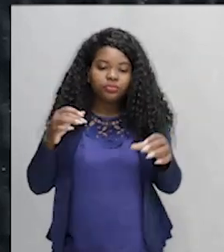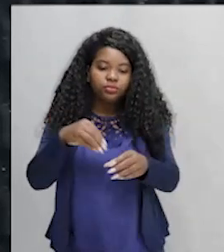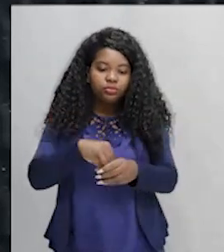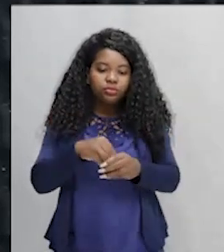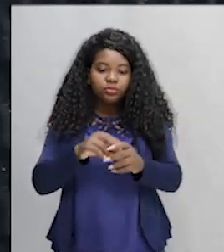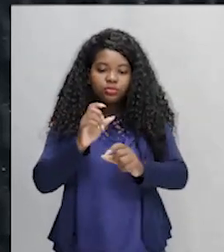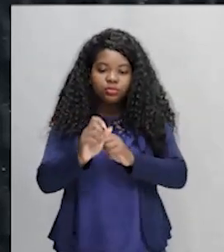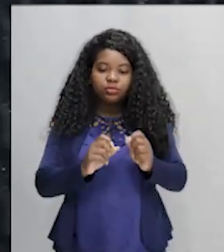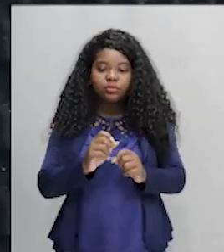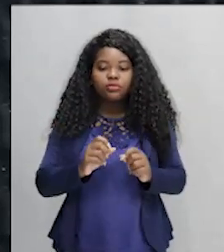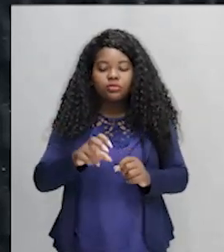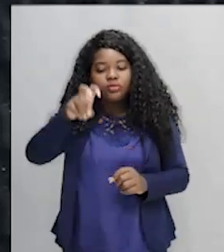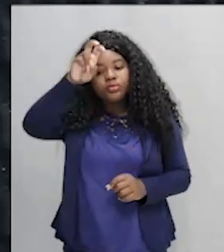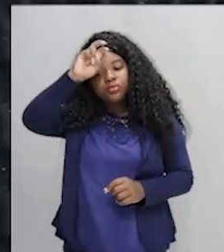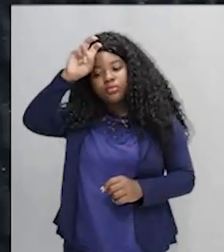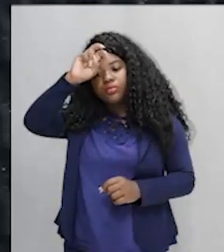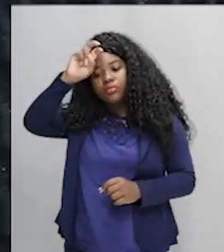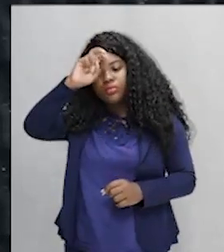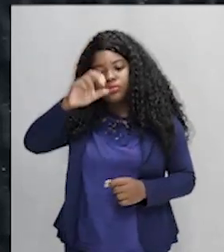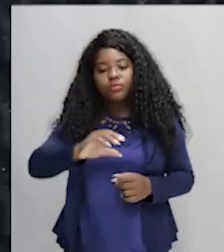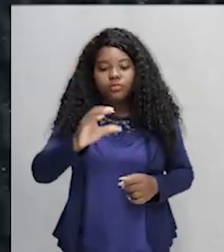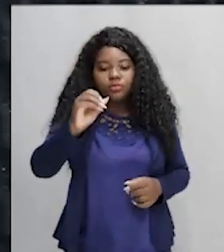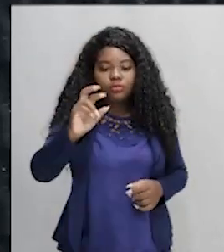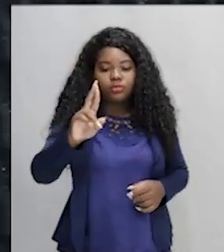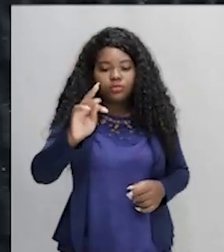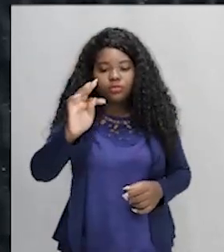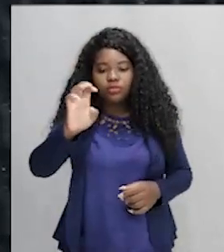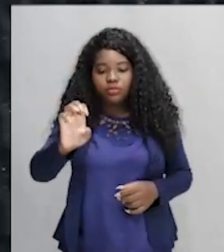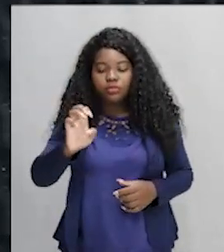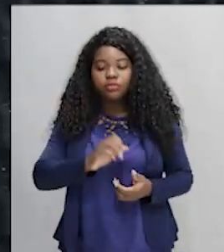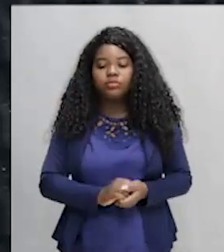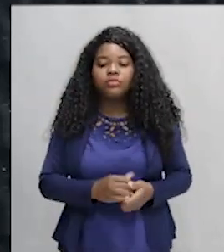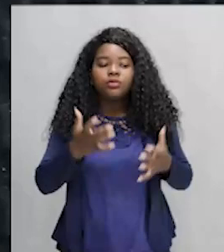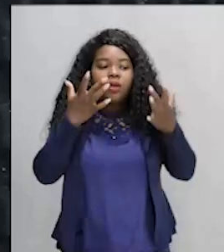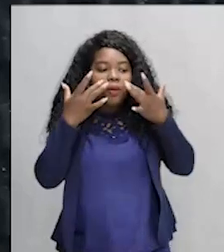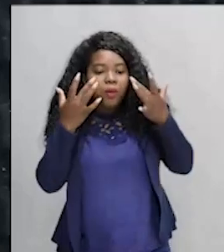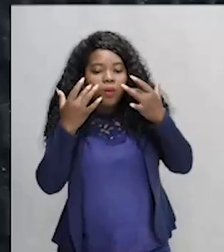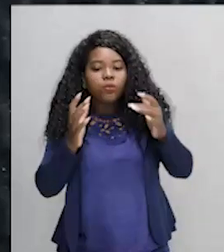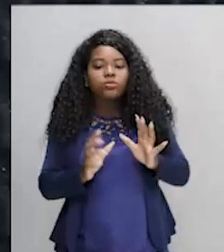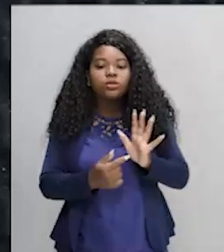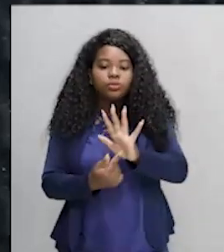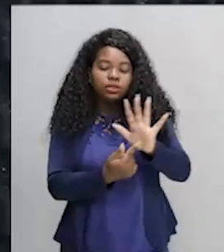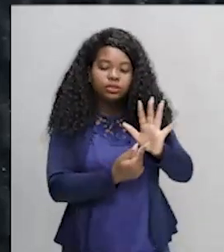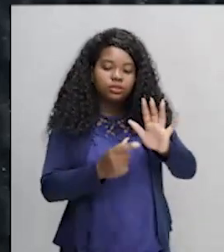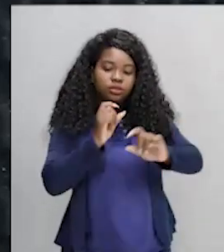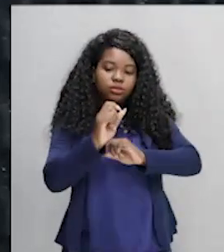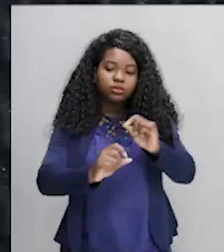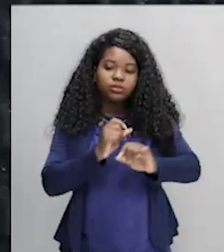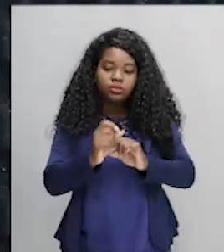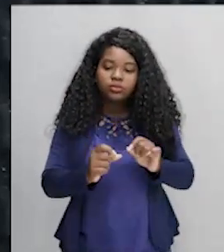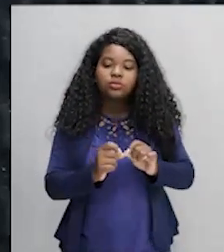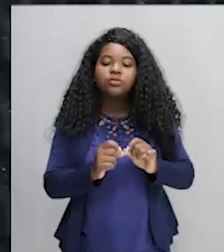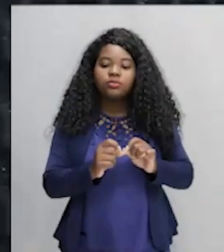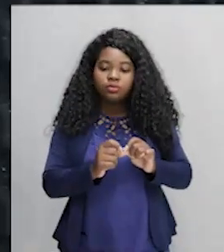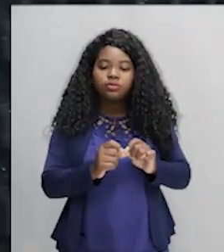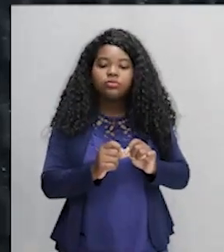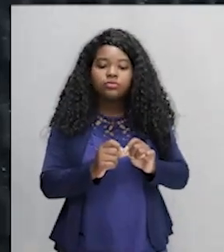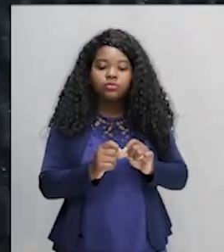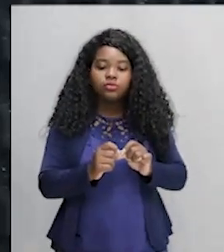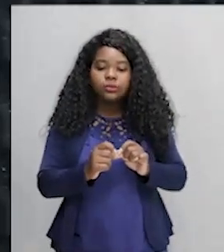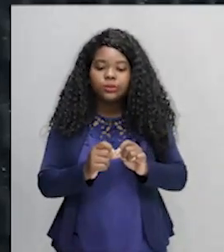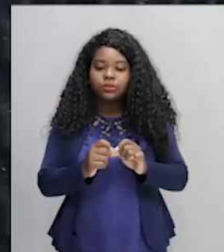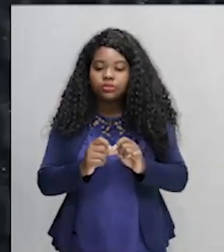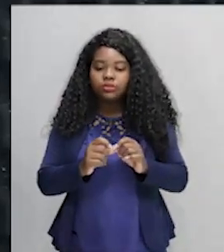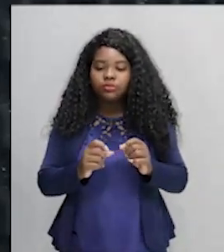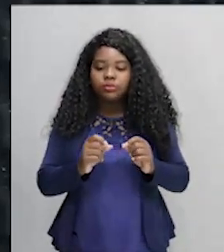você tinha atores que representavam cenas mais trabalhadas, teatro de sombras, principalmente para entretenimento da corte. E